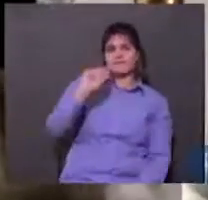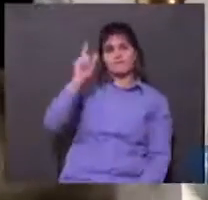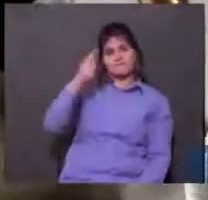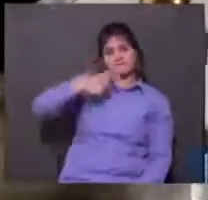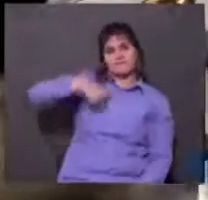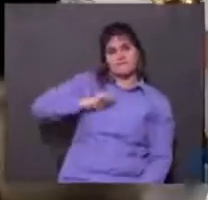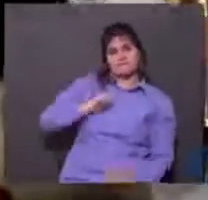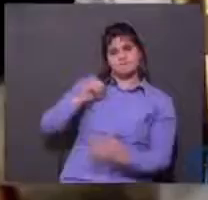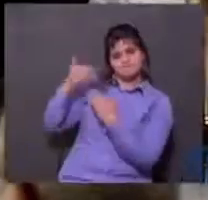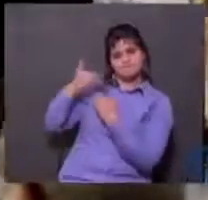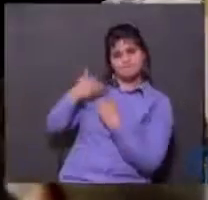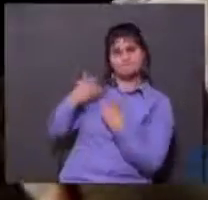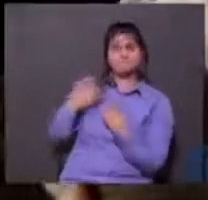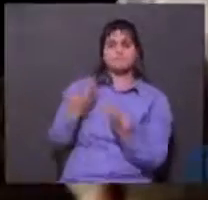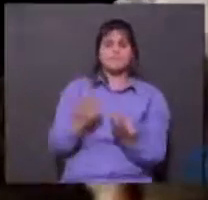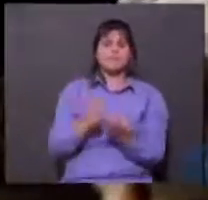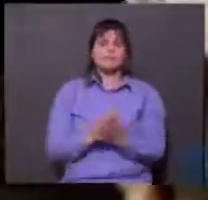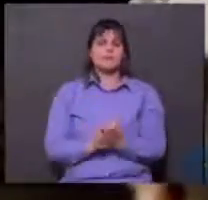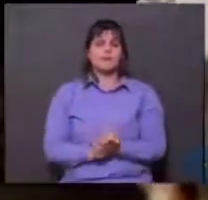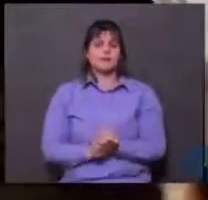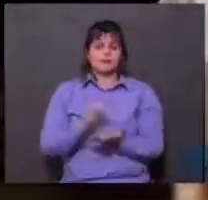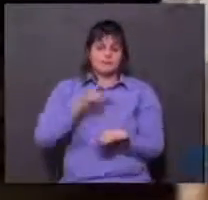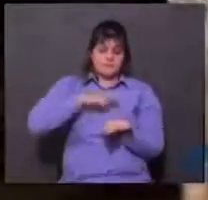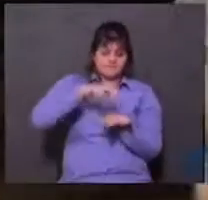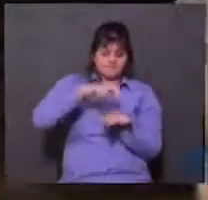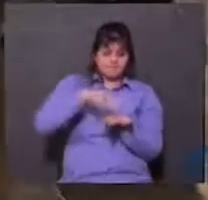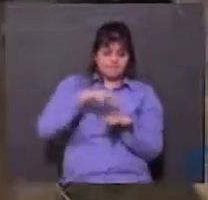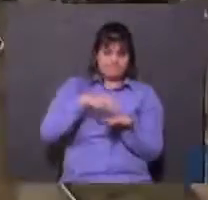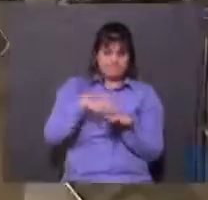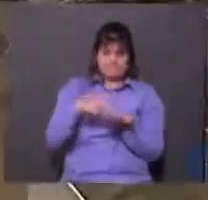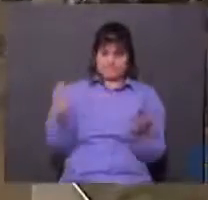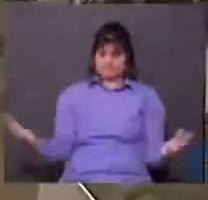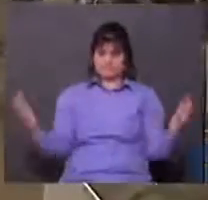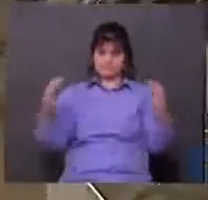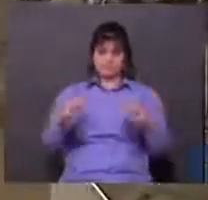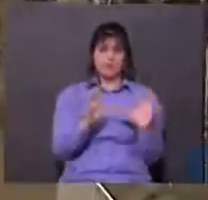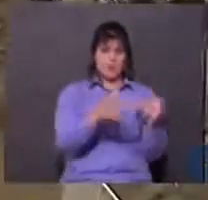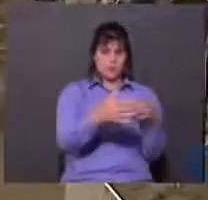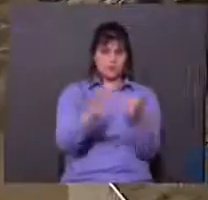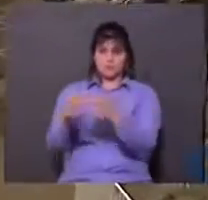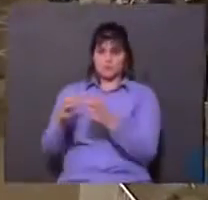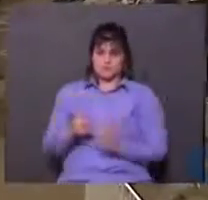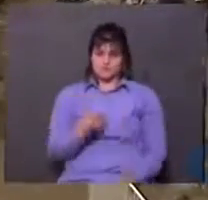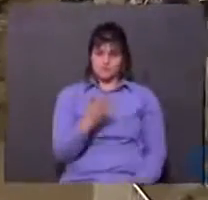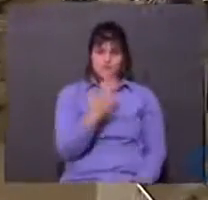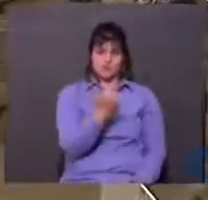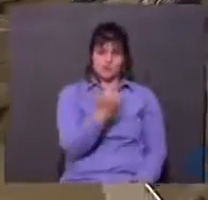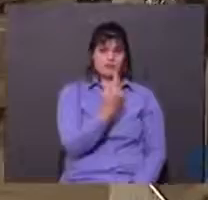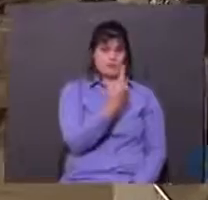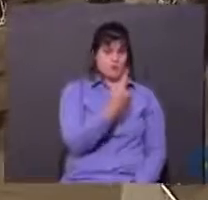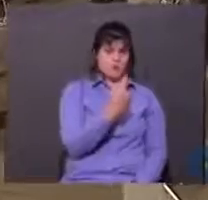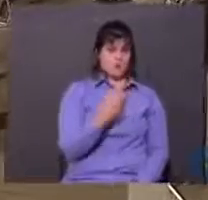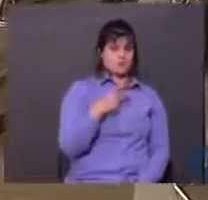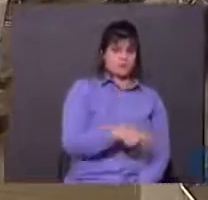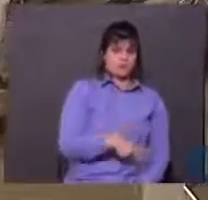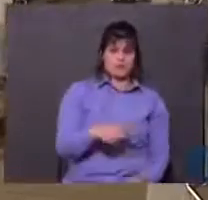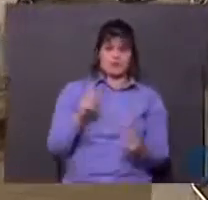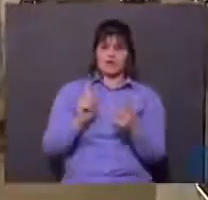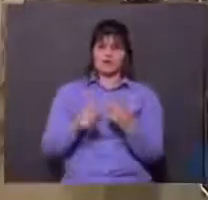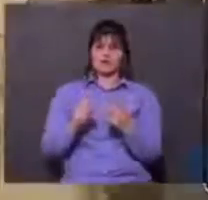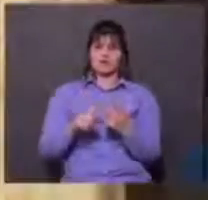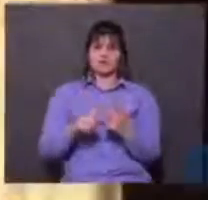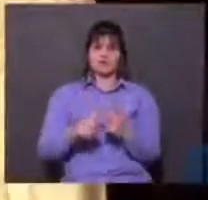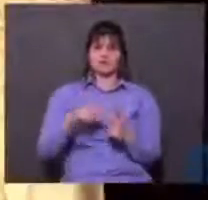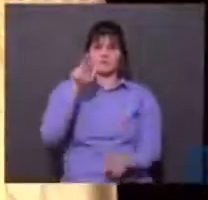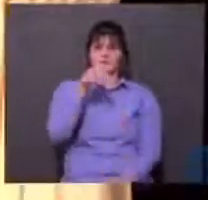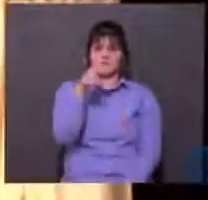Inscreveram-se para esta peregrinação 12 grupos, um de Portugal, um da Croácia,